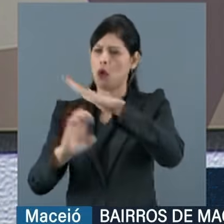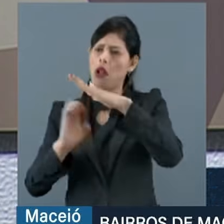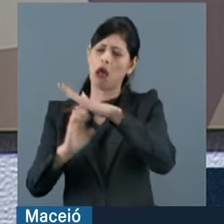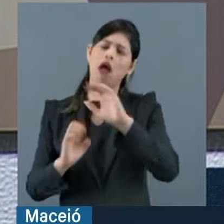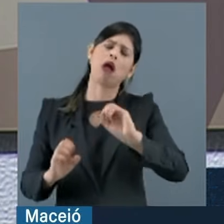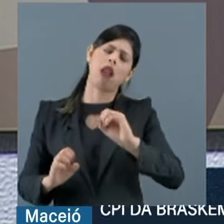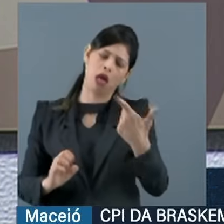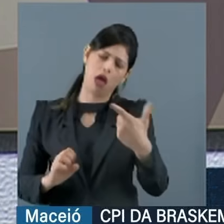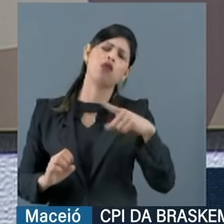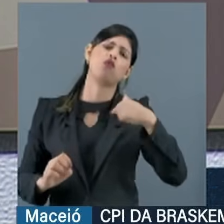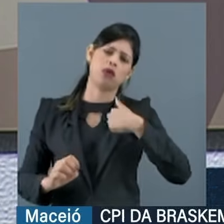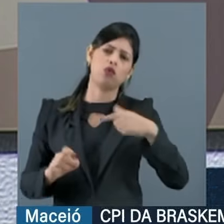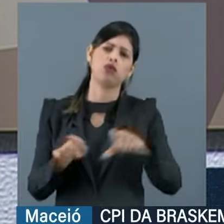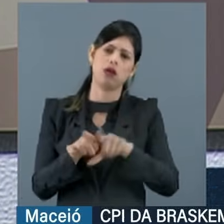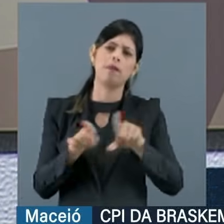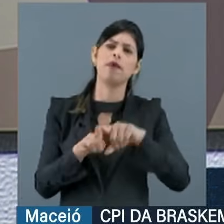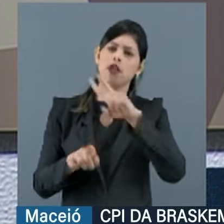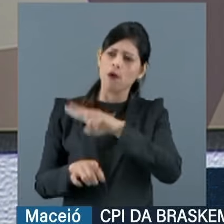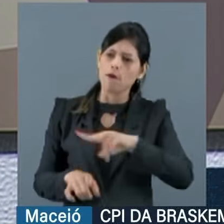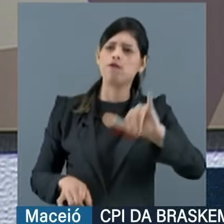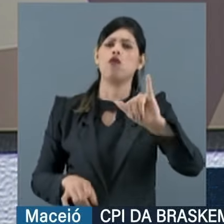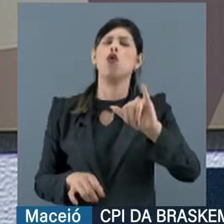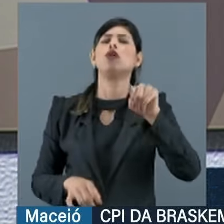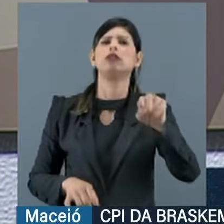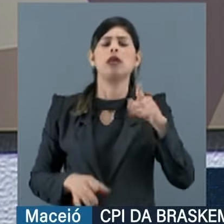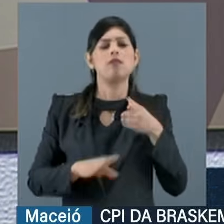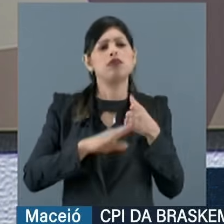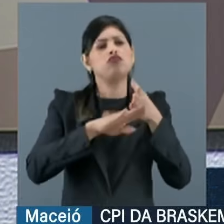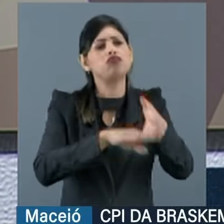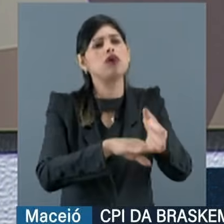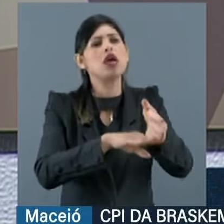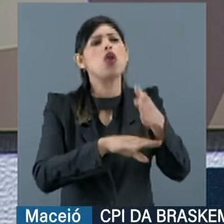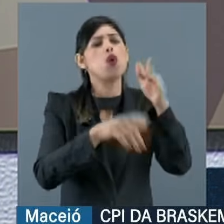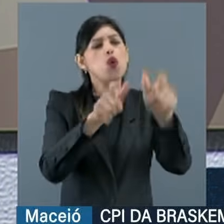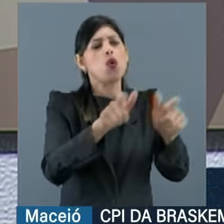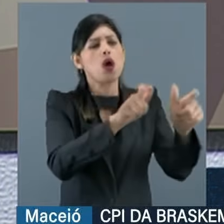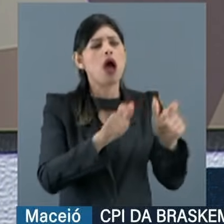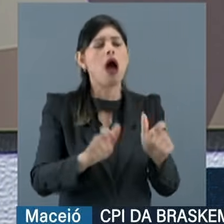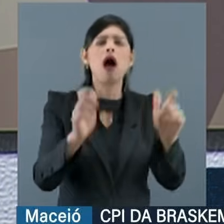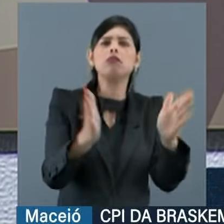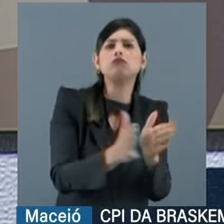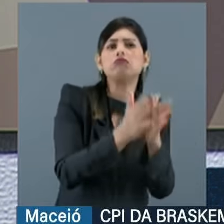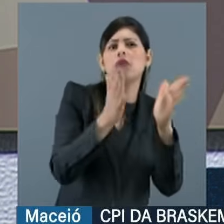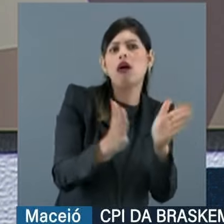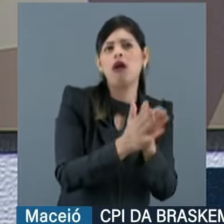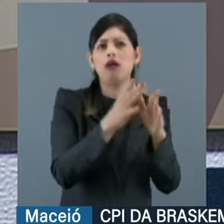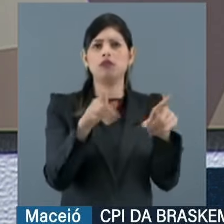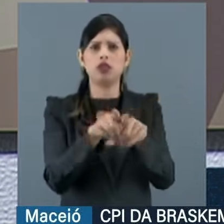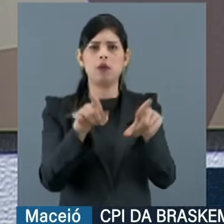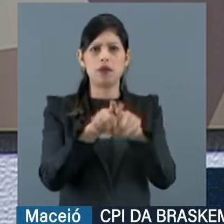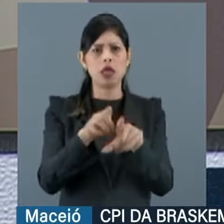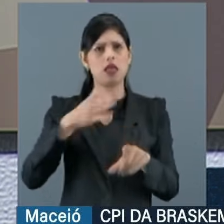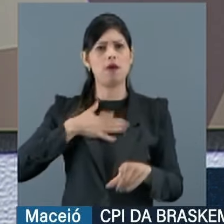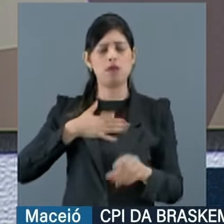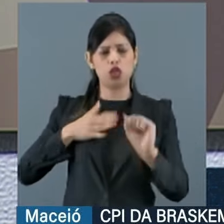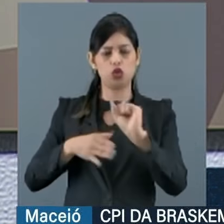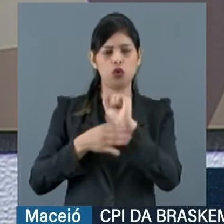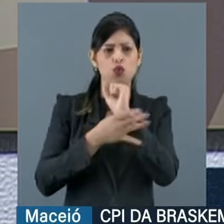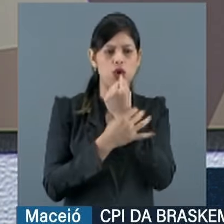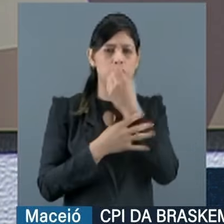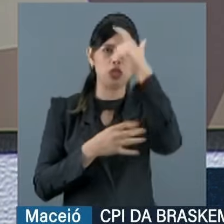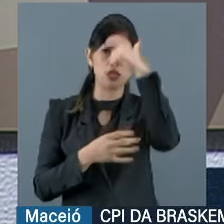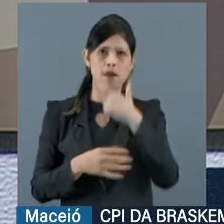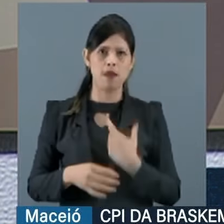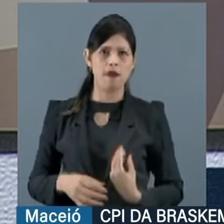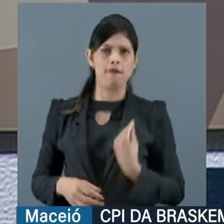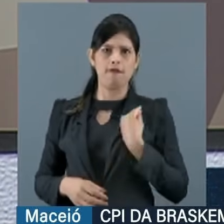pobres também, e fiz isso a minha vida inteira, e fiz com total segurança a minha integridade física, até porque